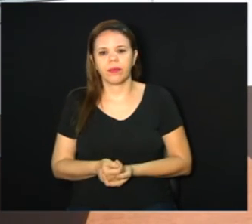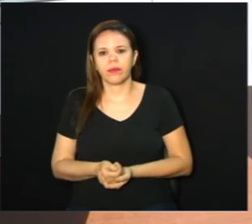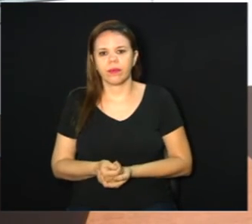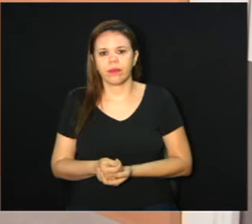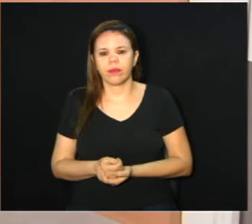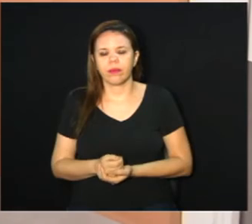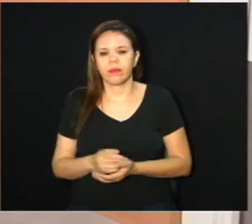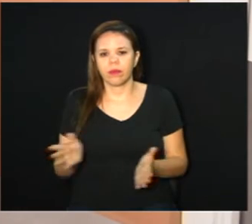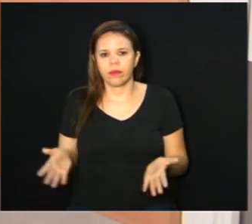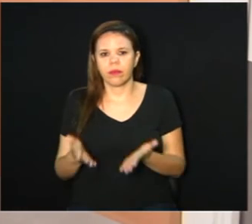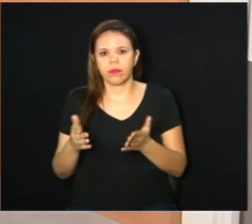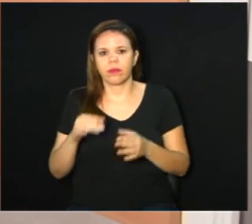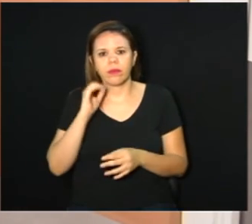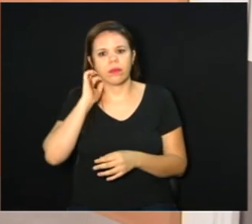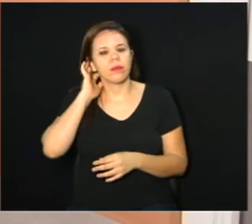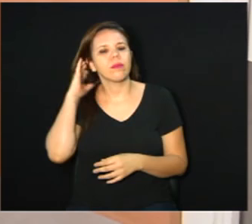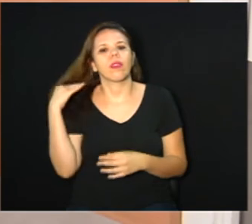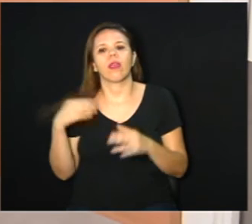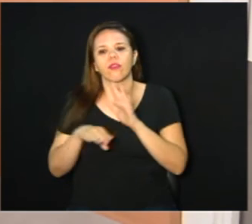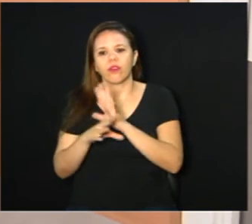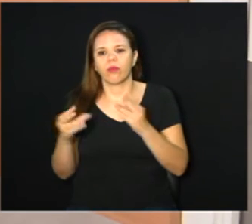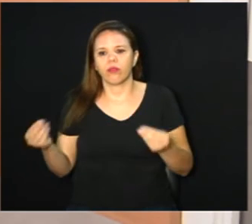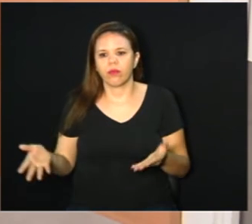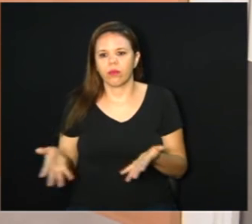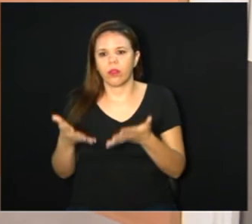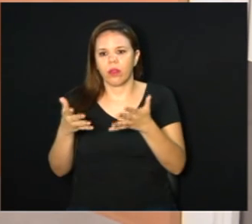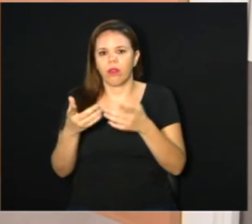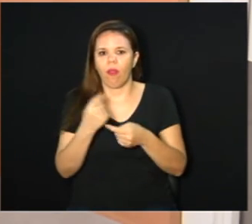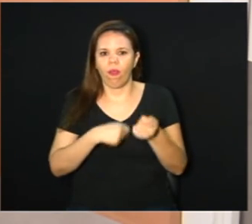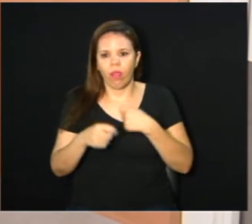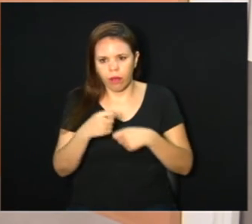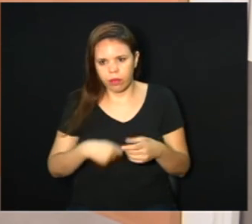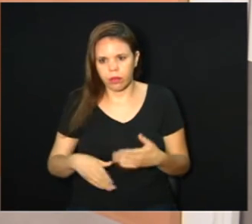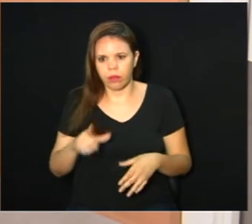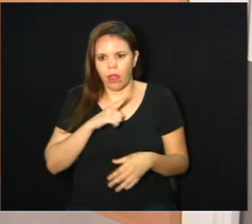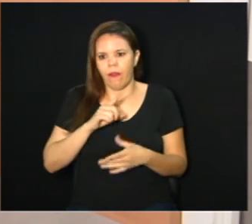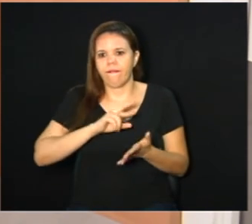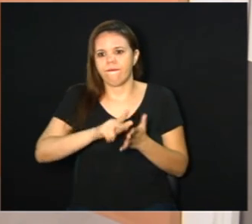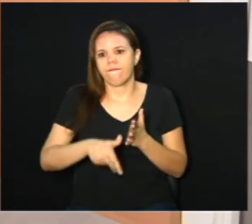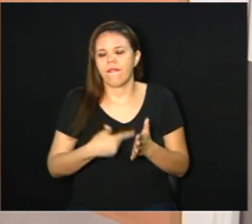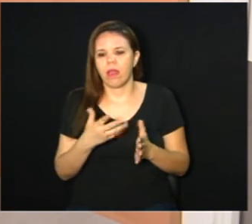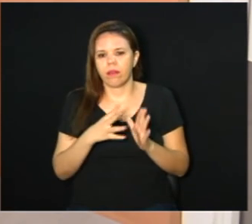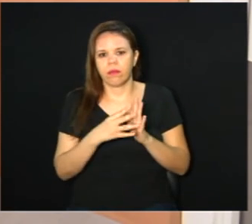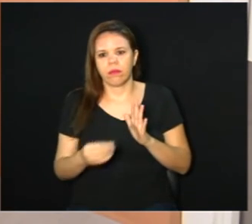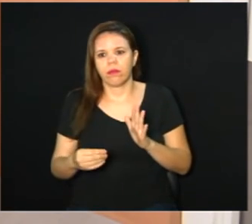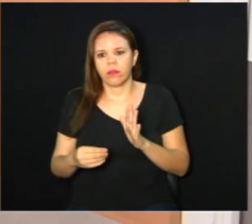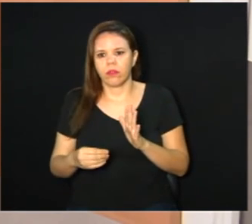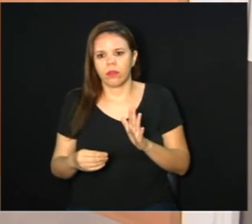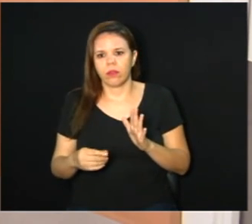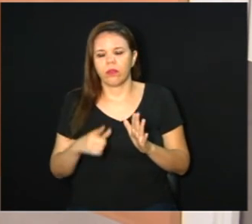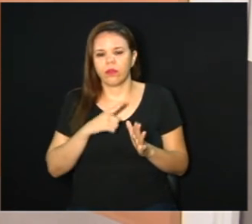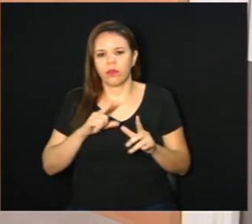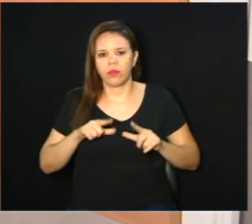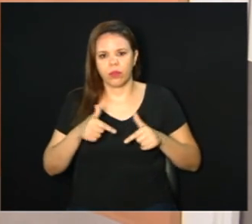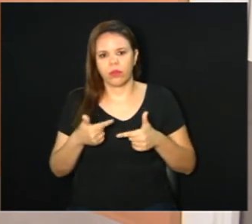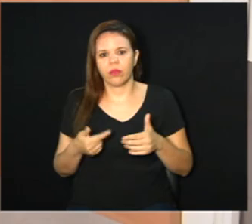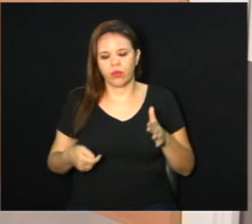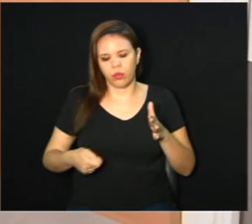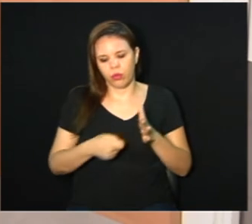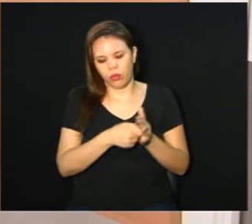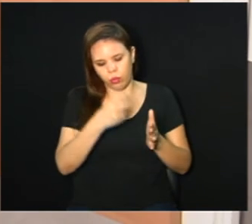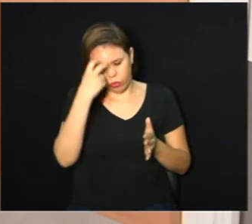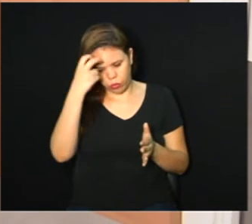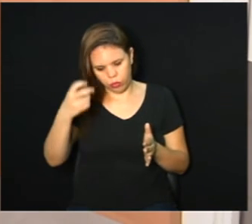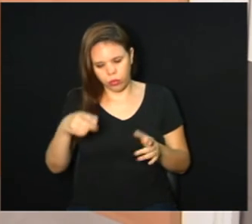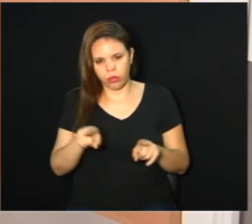vai contribuir muito para a economia, né? Sim, sem dúvida. Porque hoje nós temos vários modelos de tomadas inteligentes, né, smart plugs